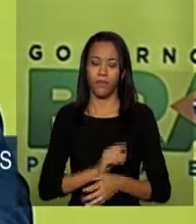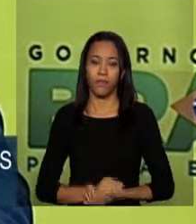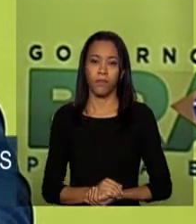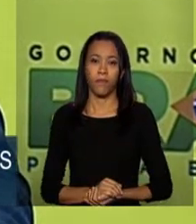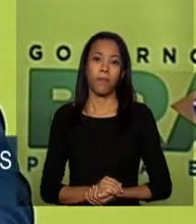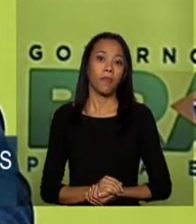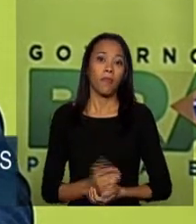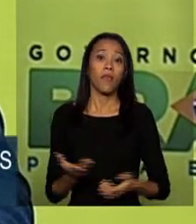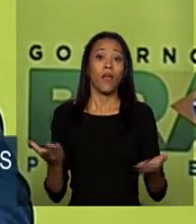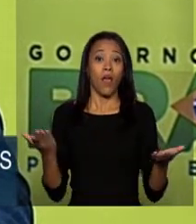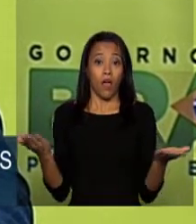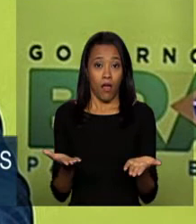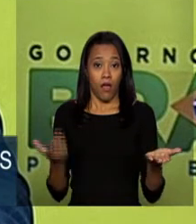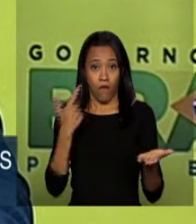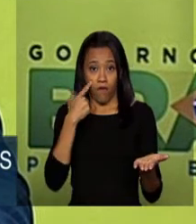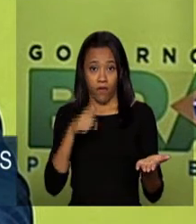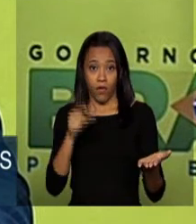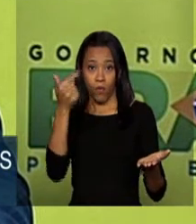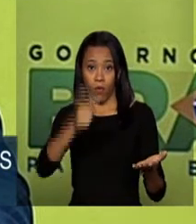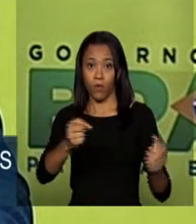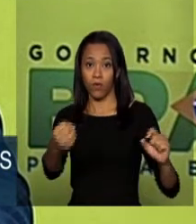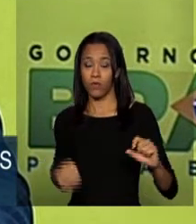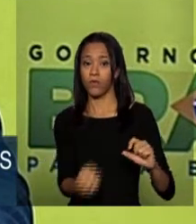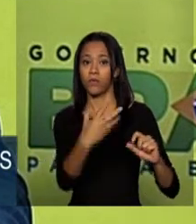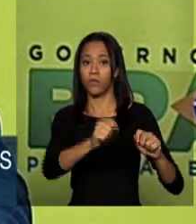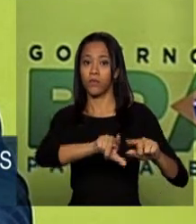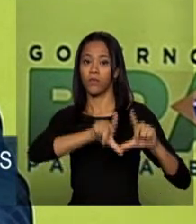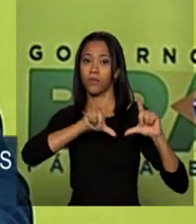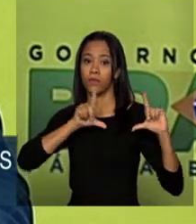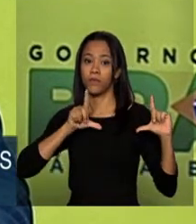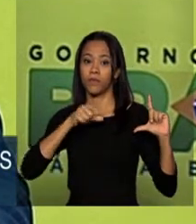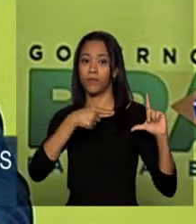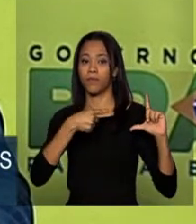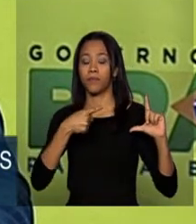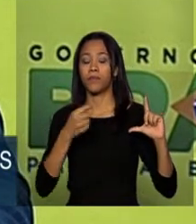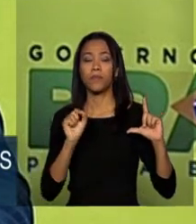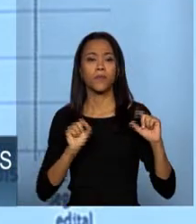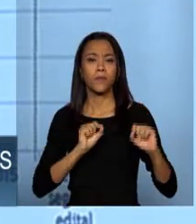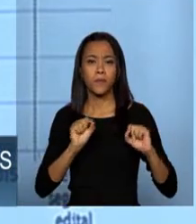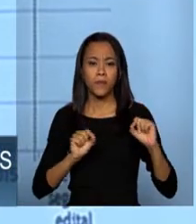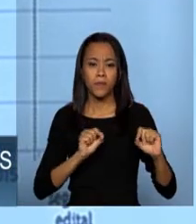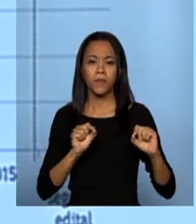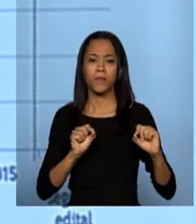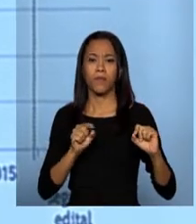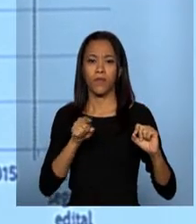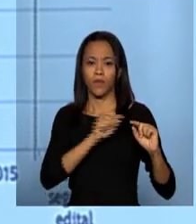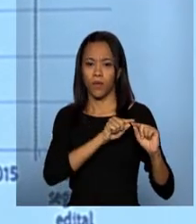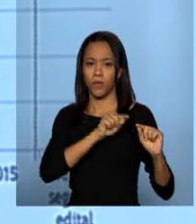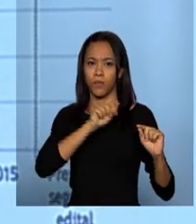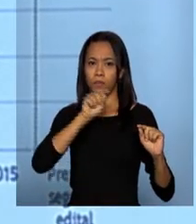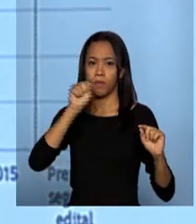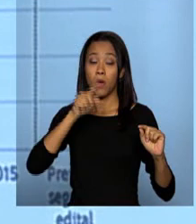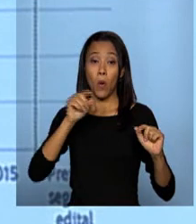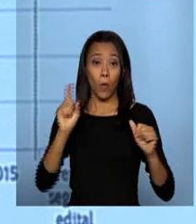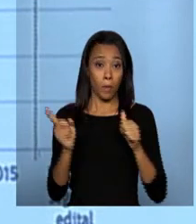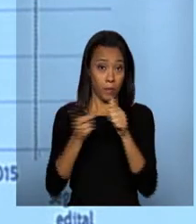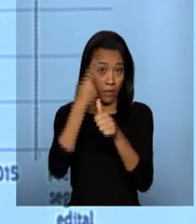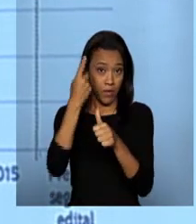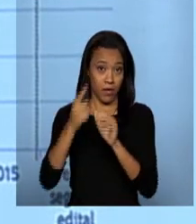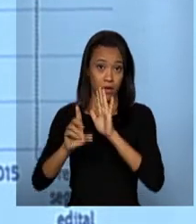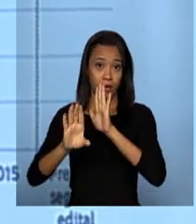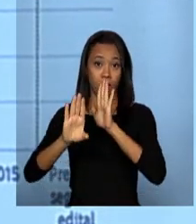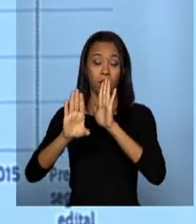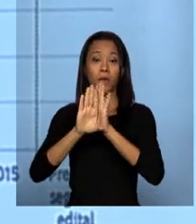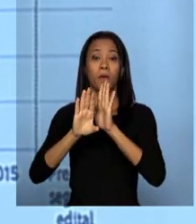E aqui, esse é o gráfico bastante interessante. A gente, com o primeiro edital, a